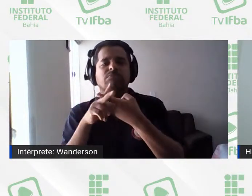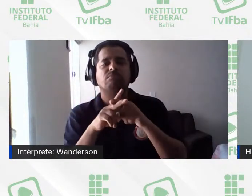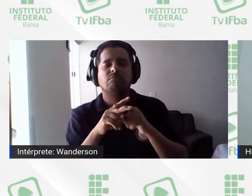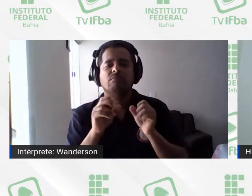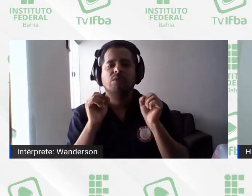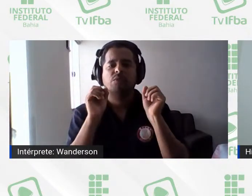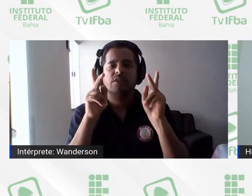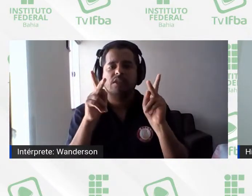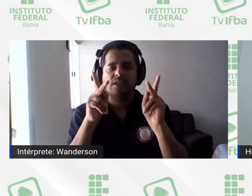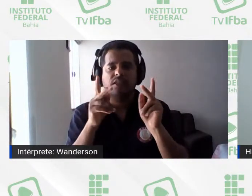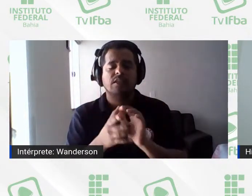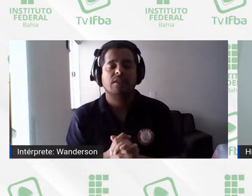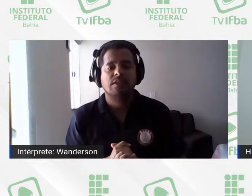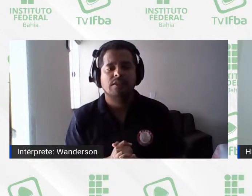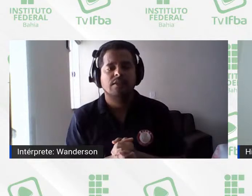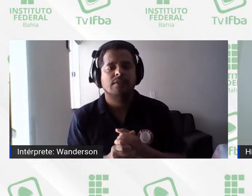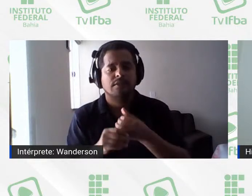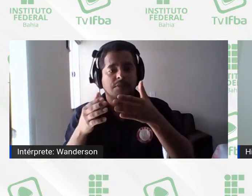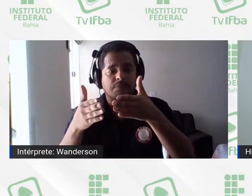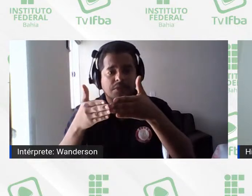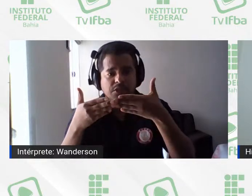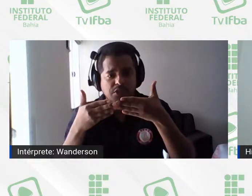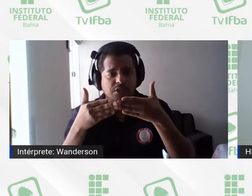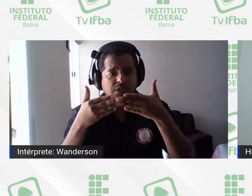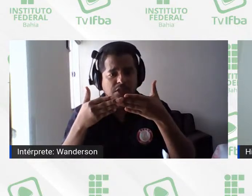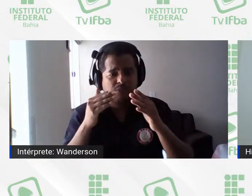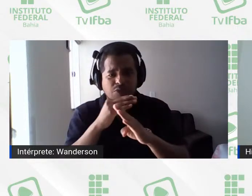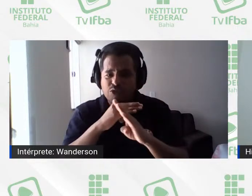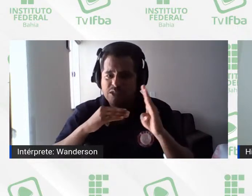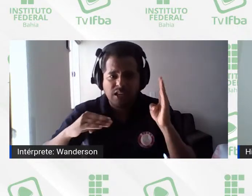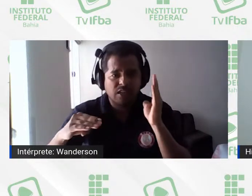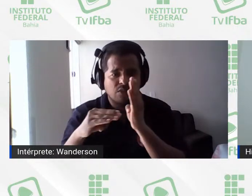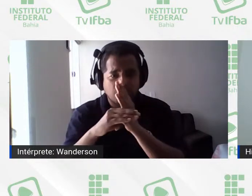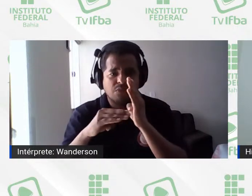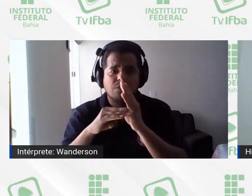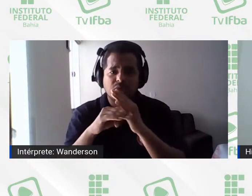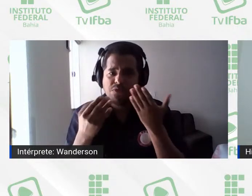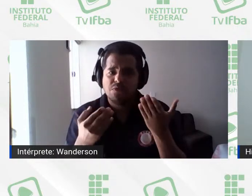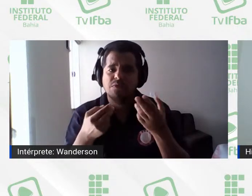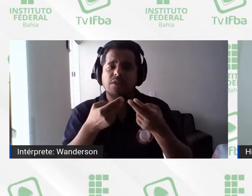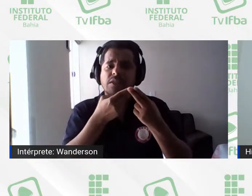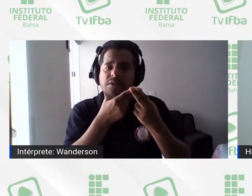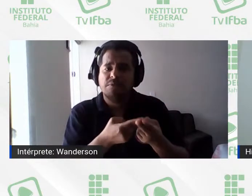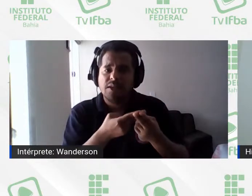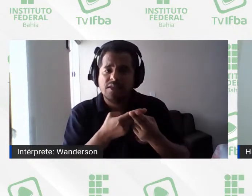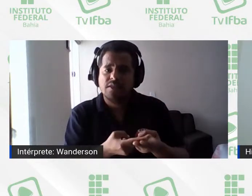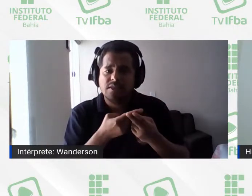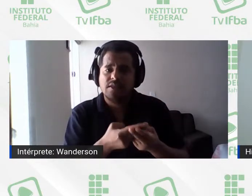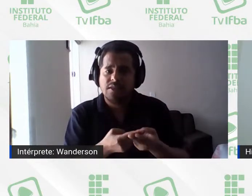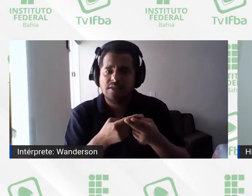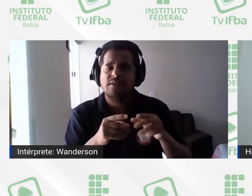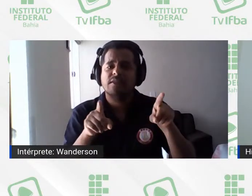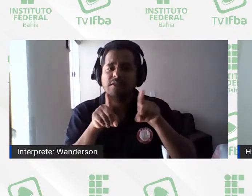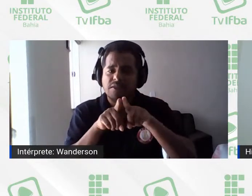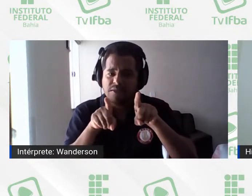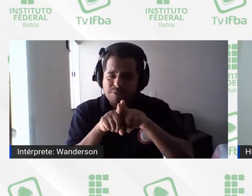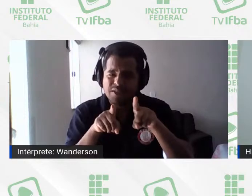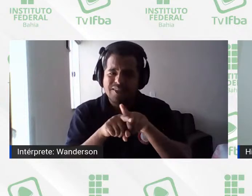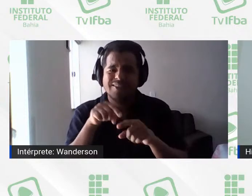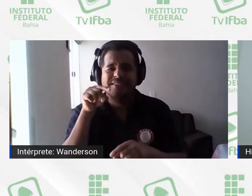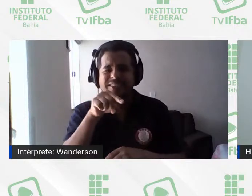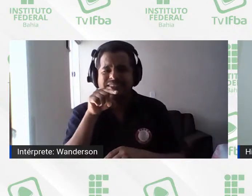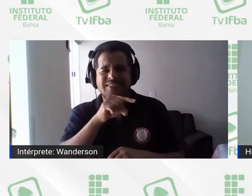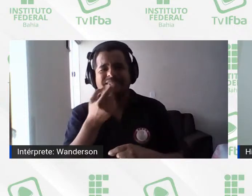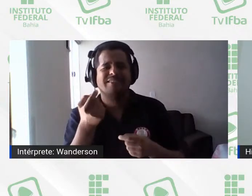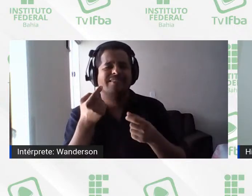Tá? Pedimos a todos e a todas compreensão, paciência diante desses